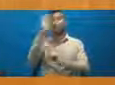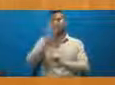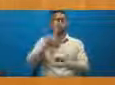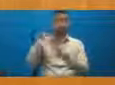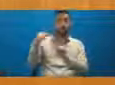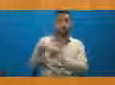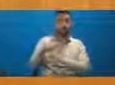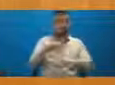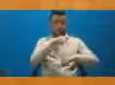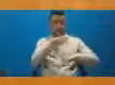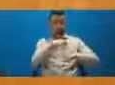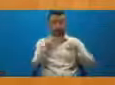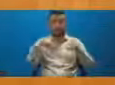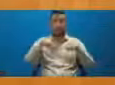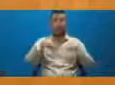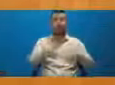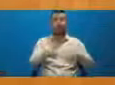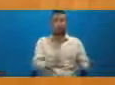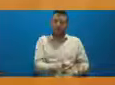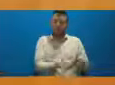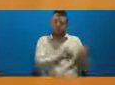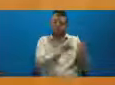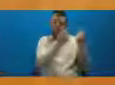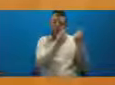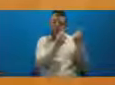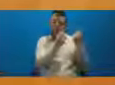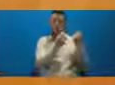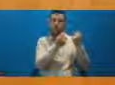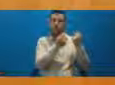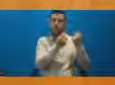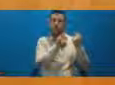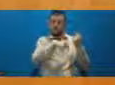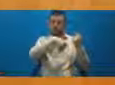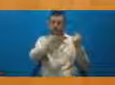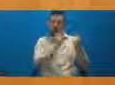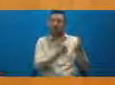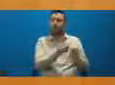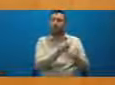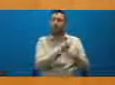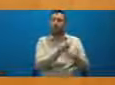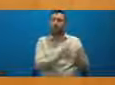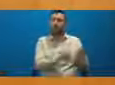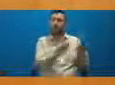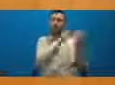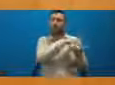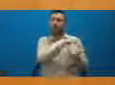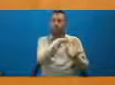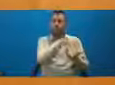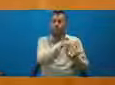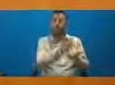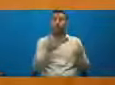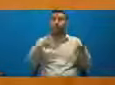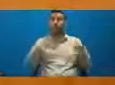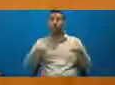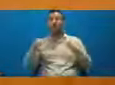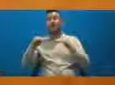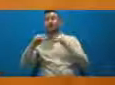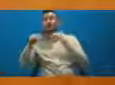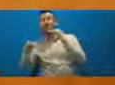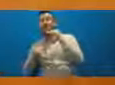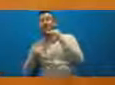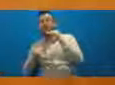país ao mesmo tempo rico uma das mais ricas economias no mundo e extremamente desigual e